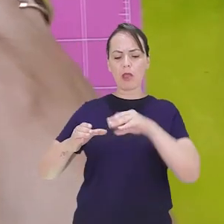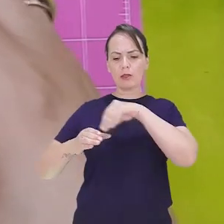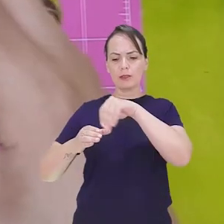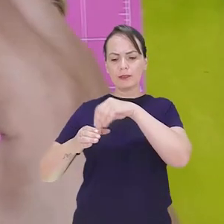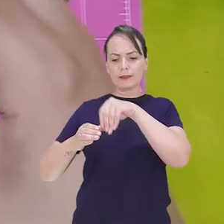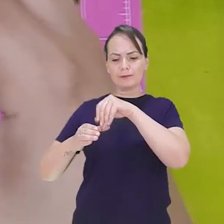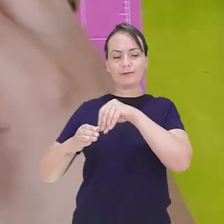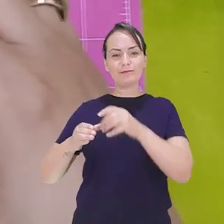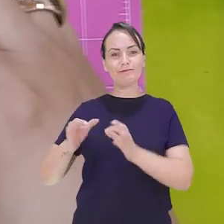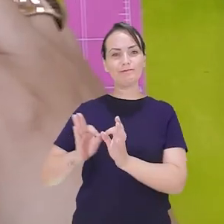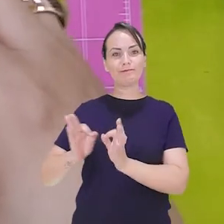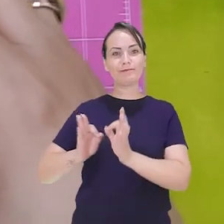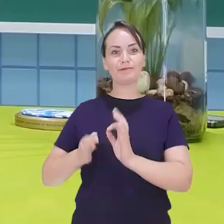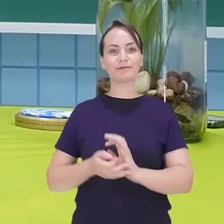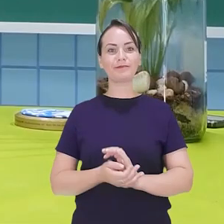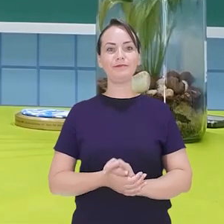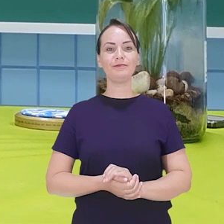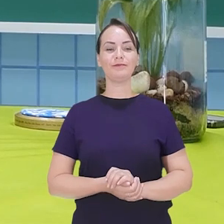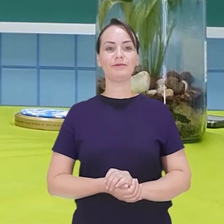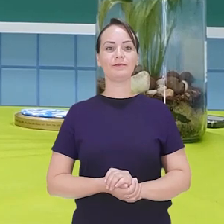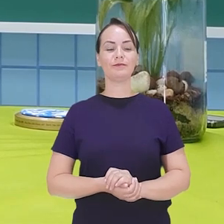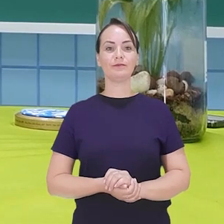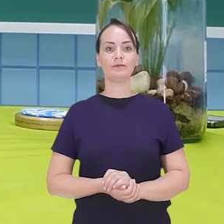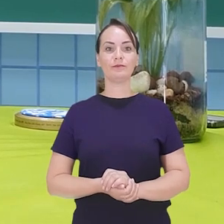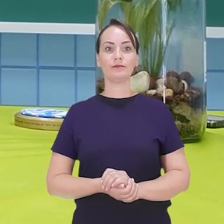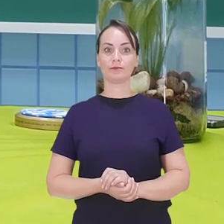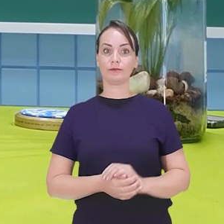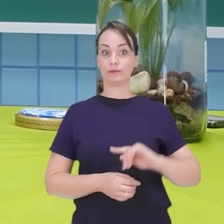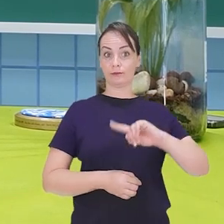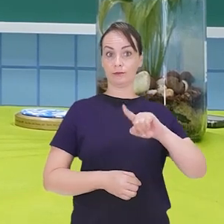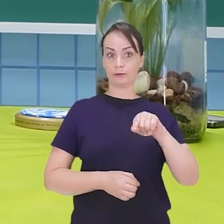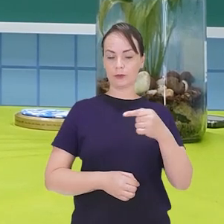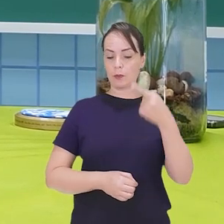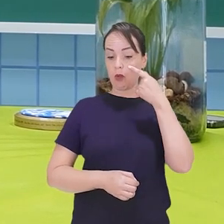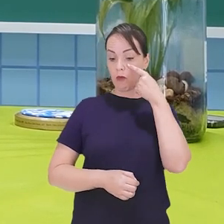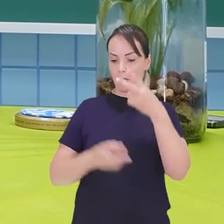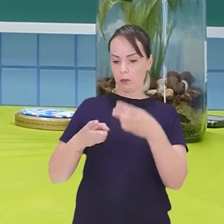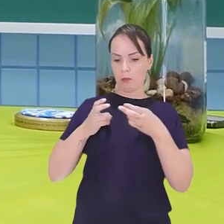Até também para ficar mais fácil de você ajeitá-la dentro do pote.